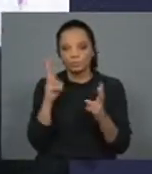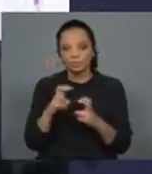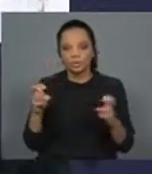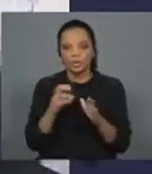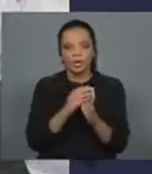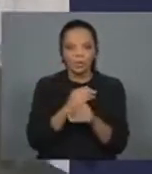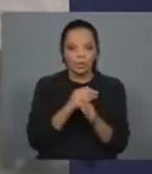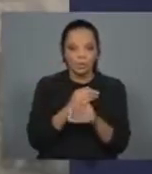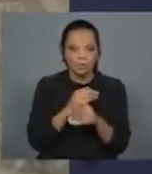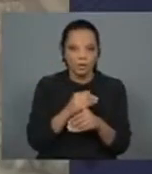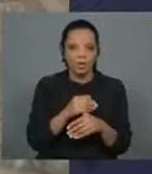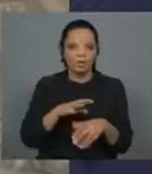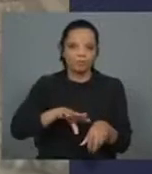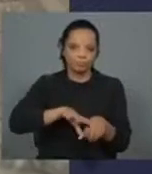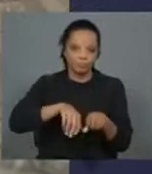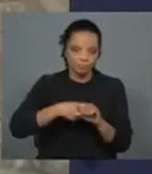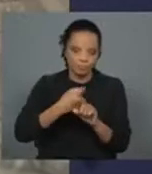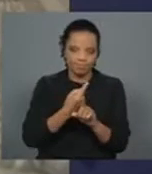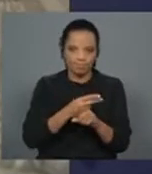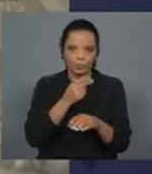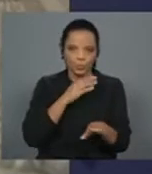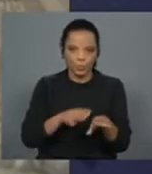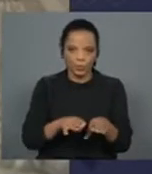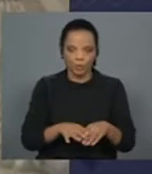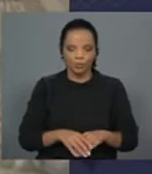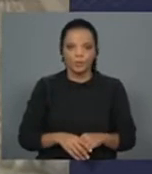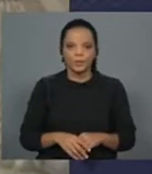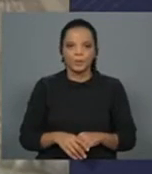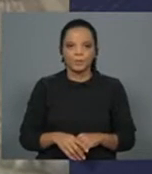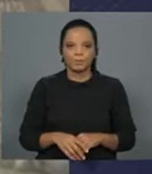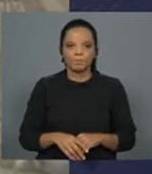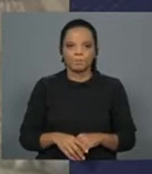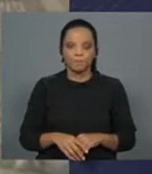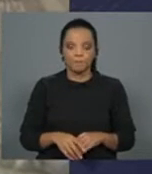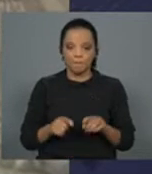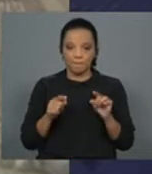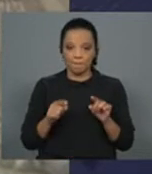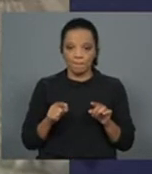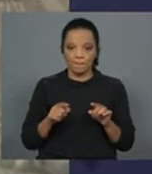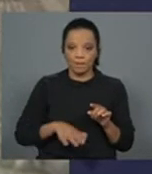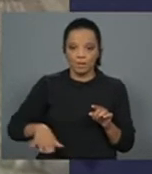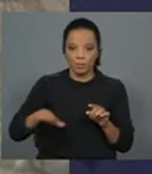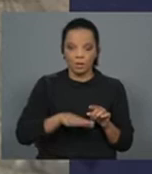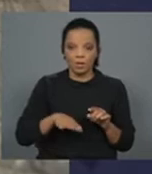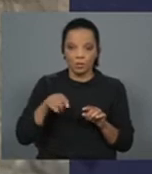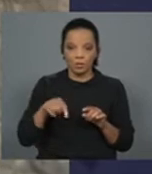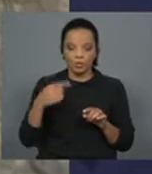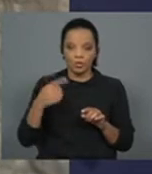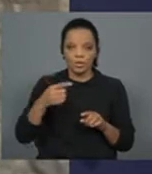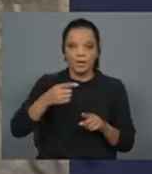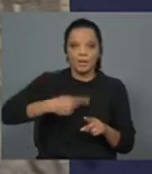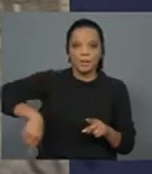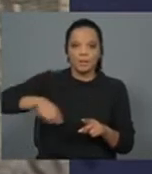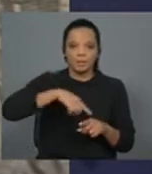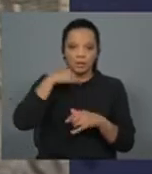pilhar as ruínas do terremoto. Ora, terá sido aqui, no local onde hoje existe a Praça da Alegria,